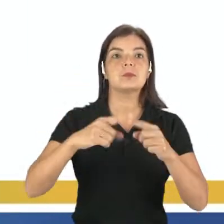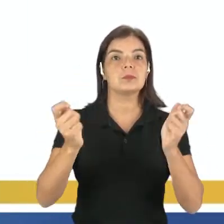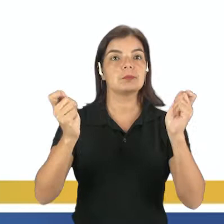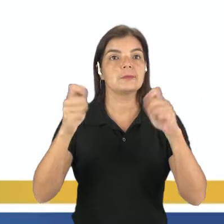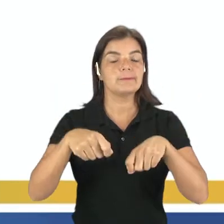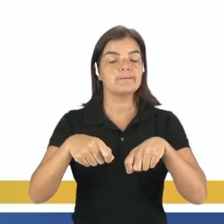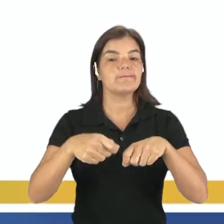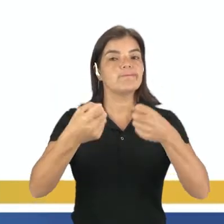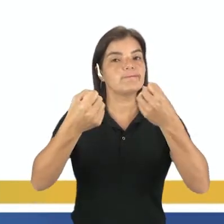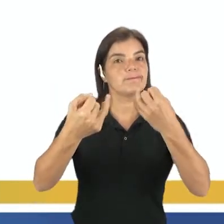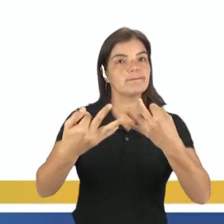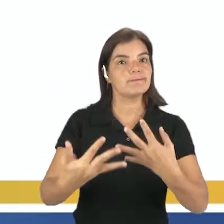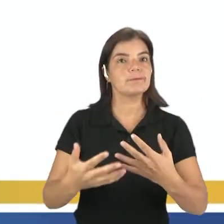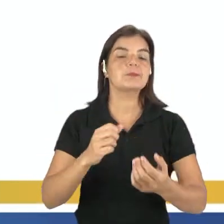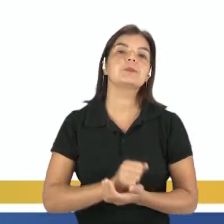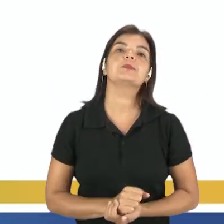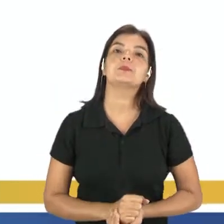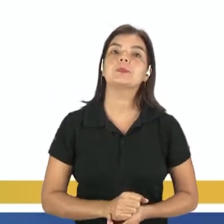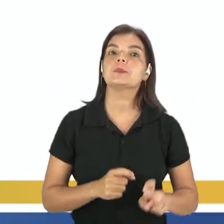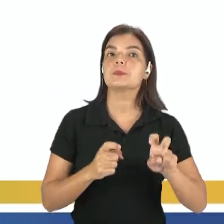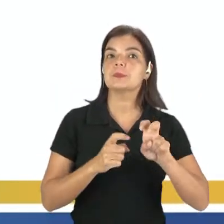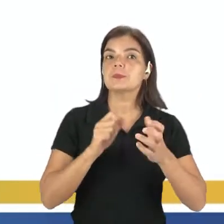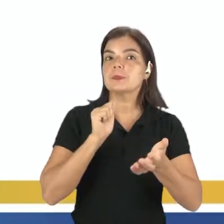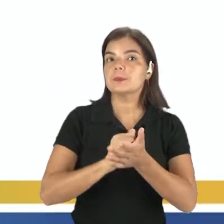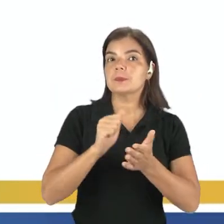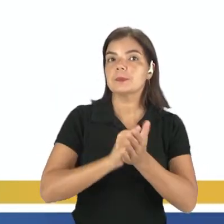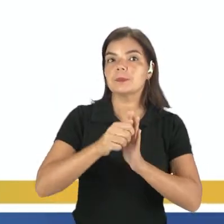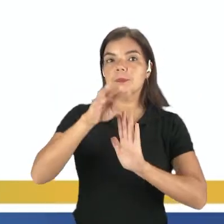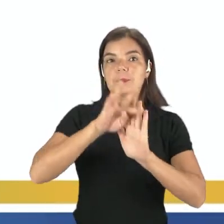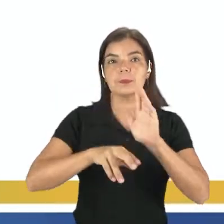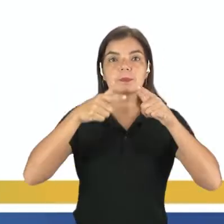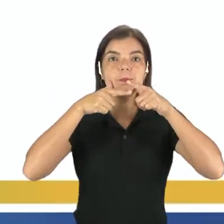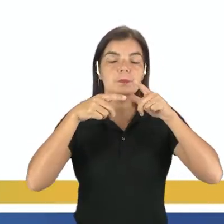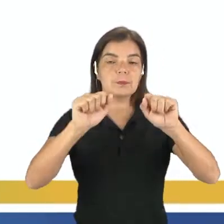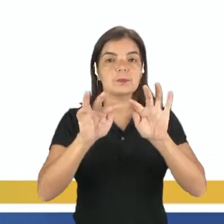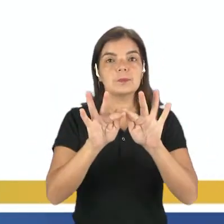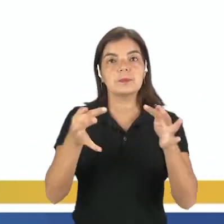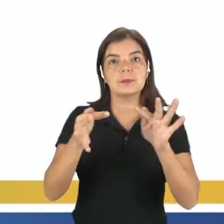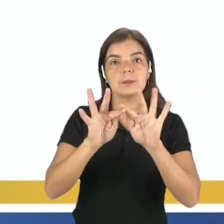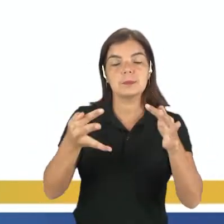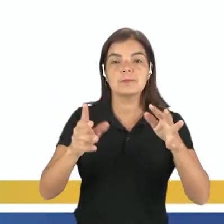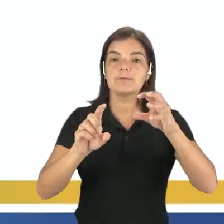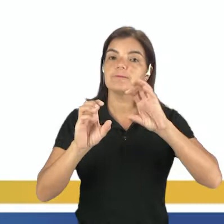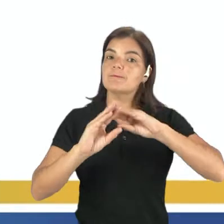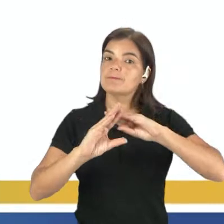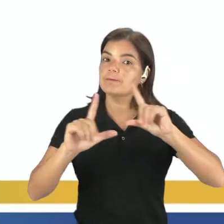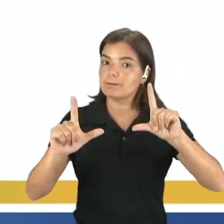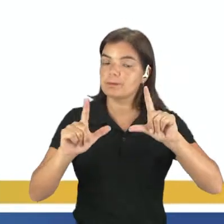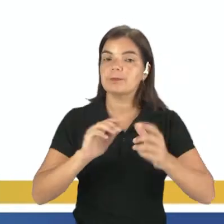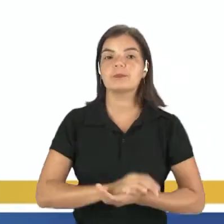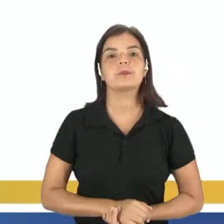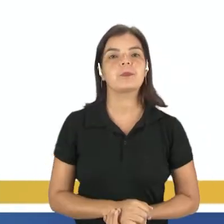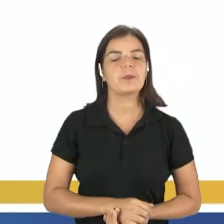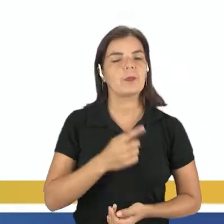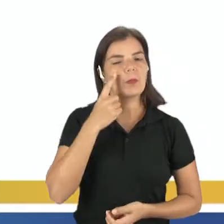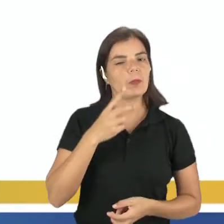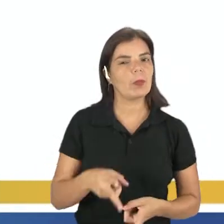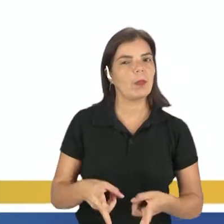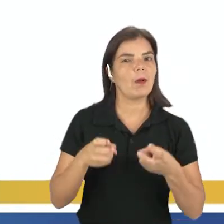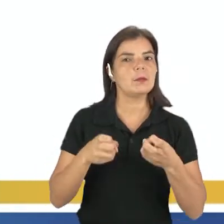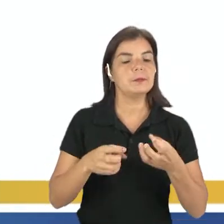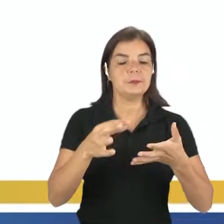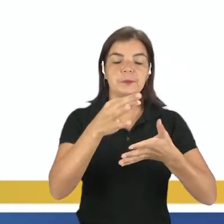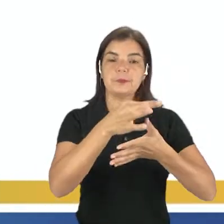importante, porque ela merece ser contada. E 5. Escreva um texto em uma linguagem simples e objetiva. Percebam que